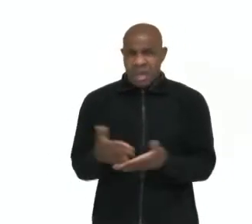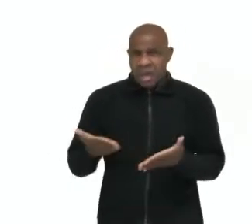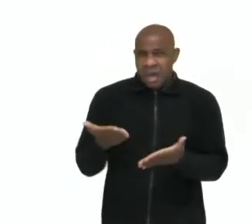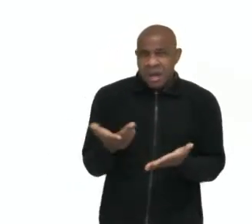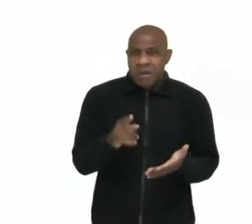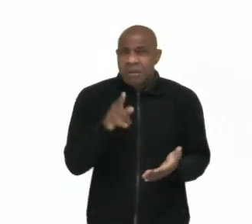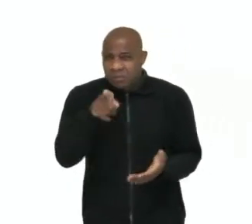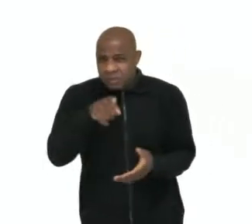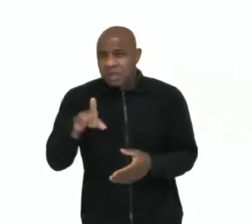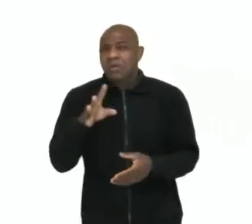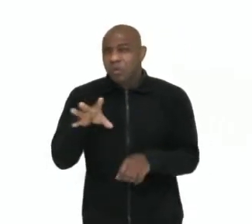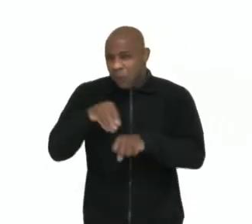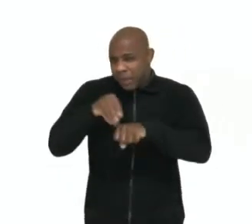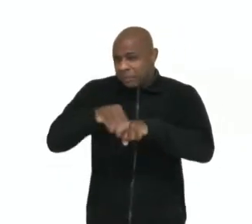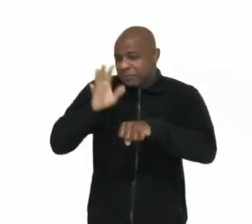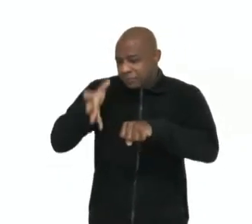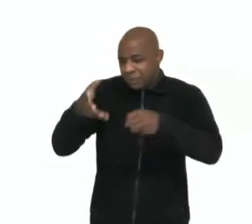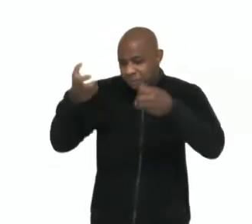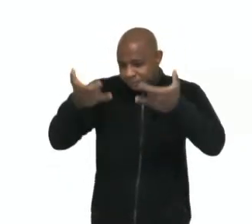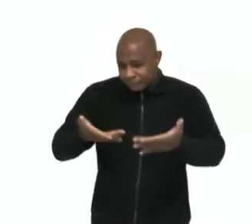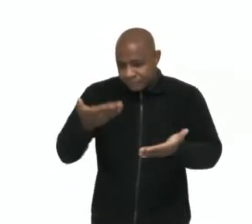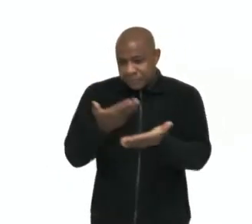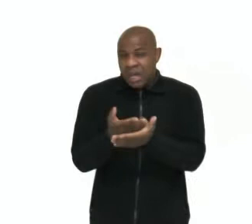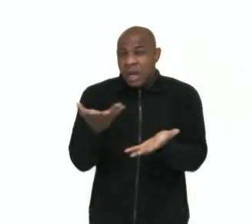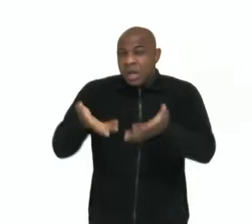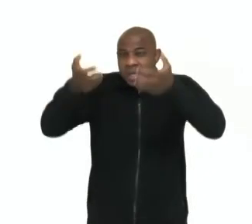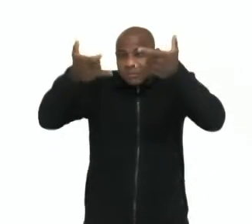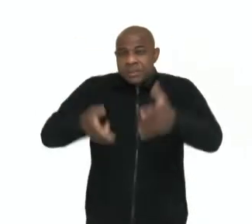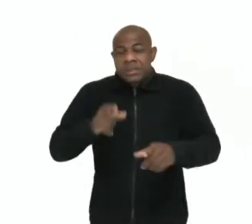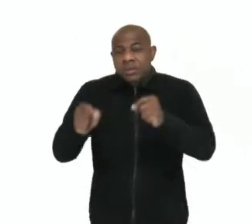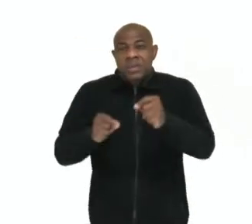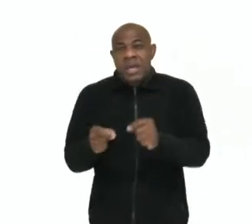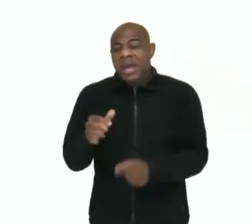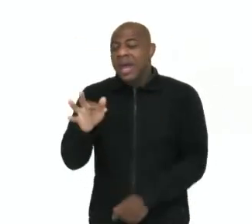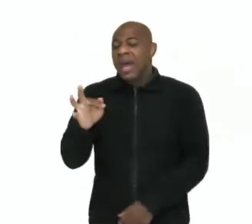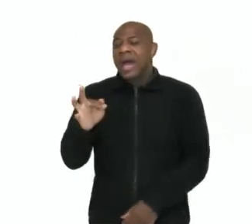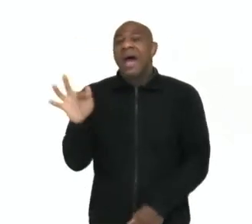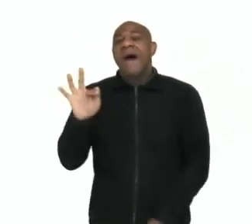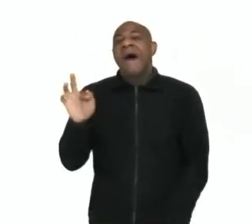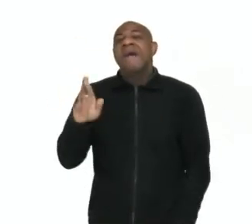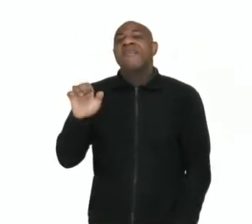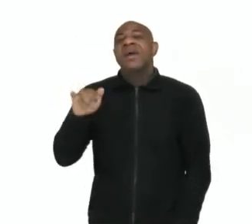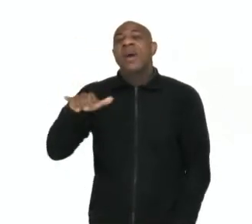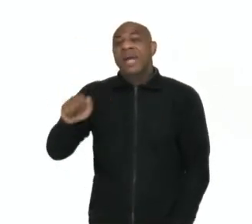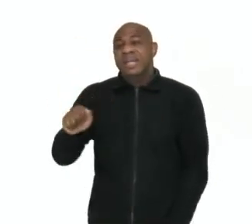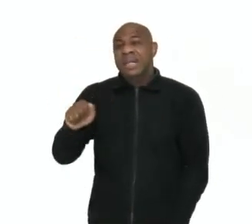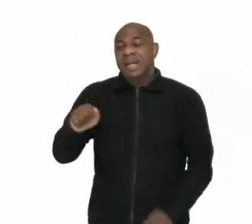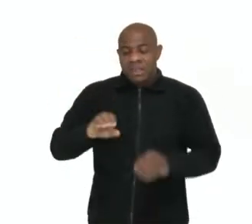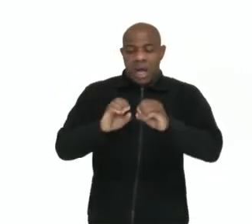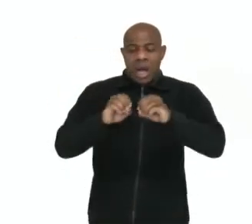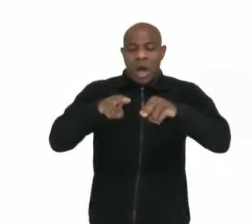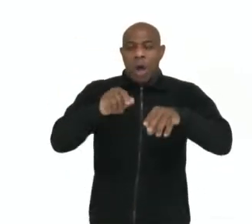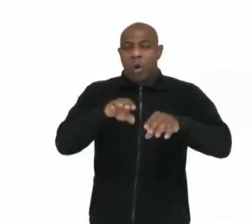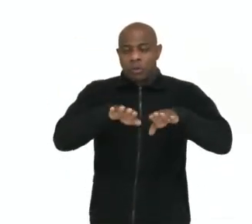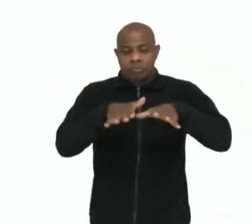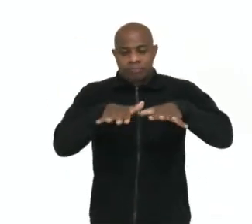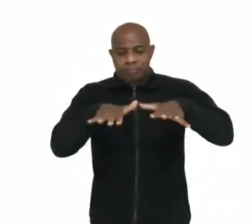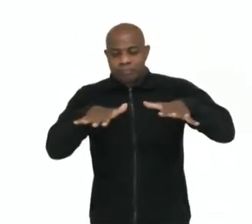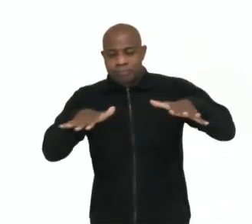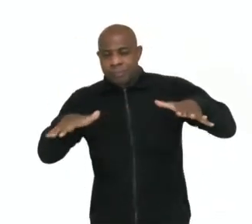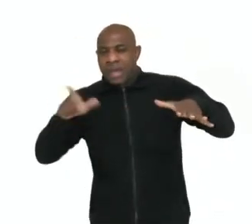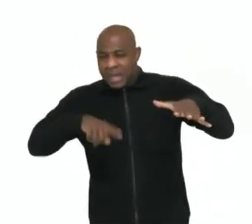seus conhecimentos, determine a frequência de uma onda, sabendo que a velocidade de propagação dela